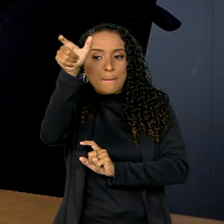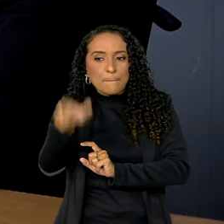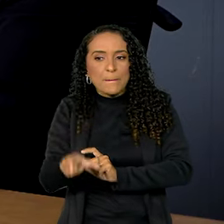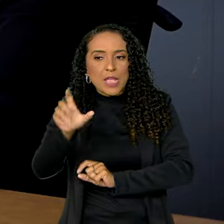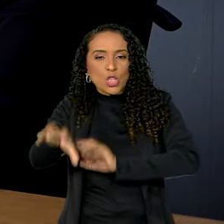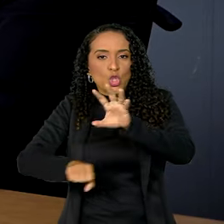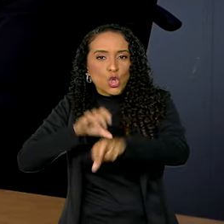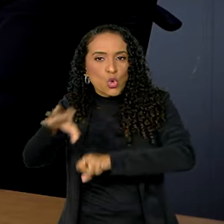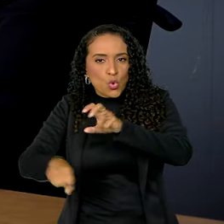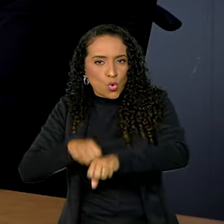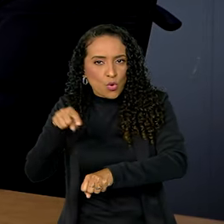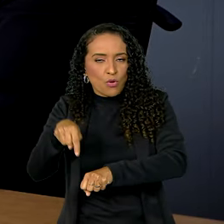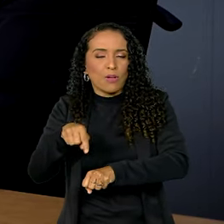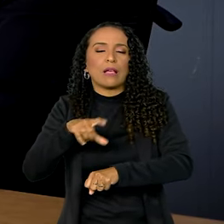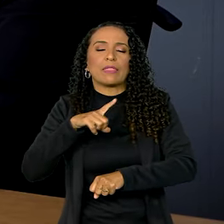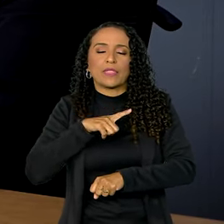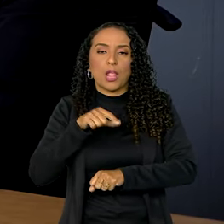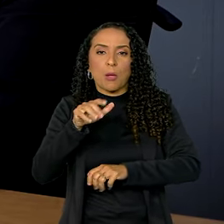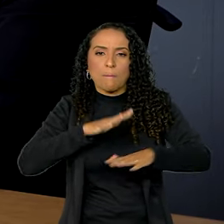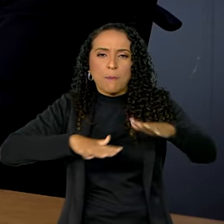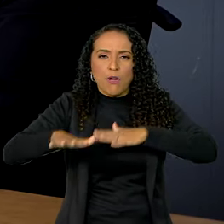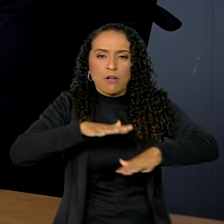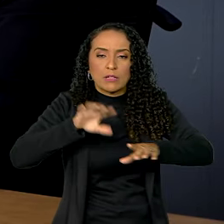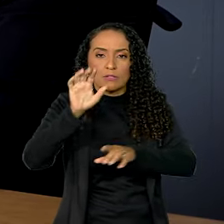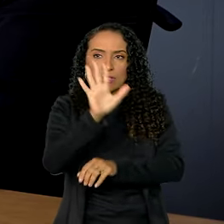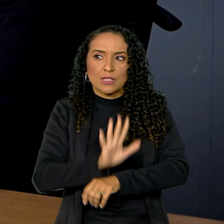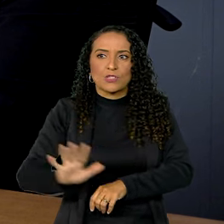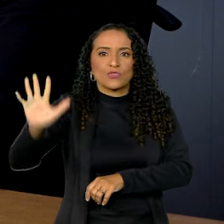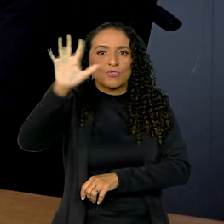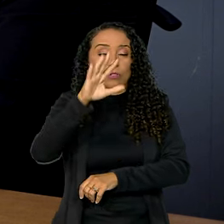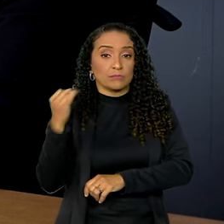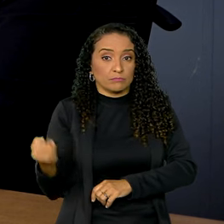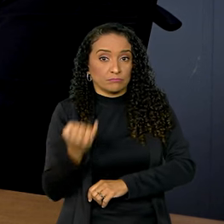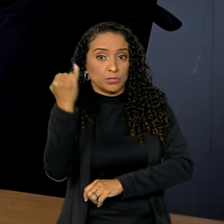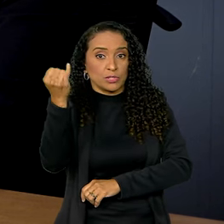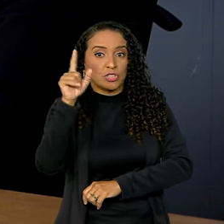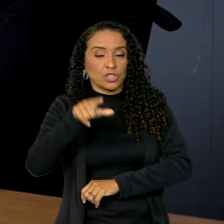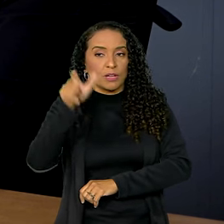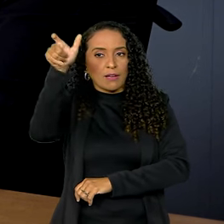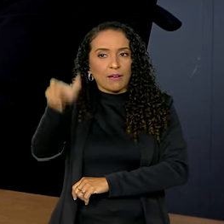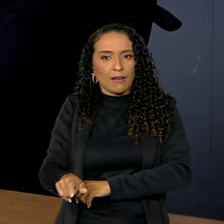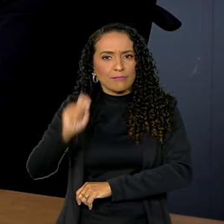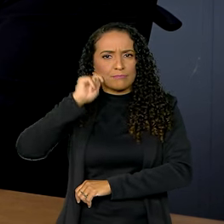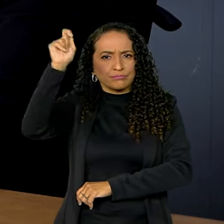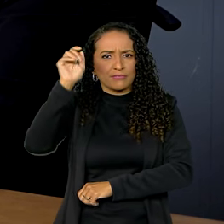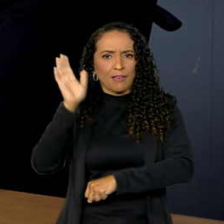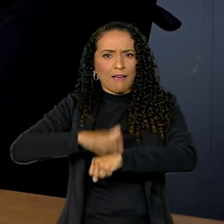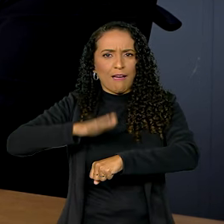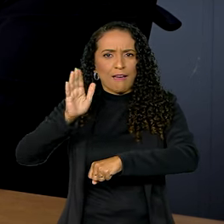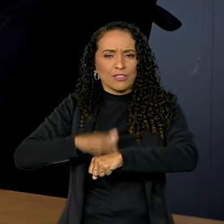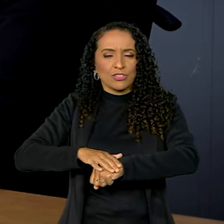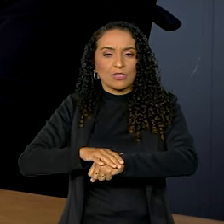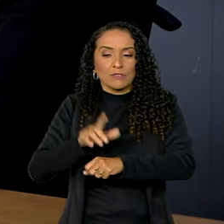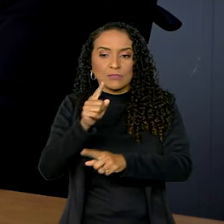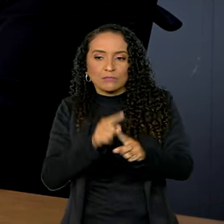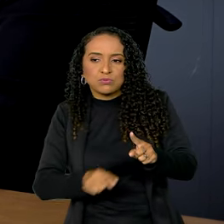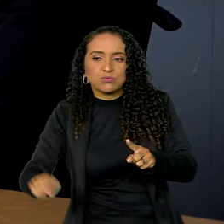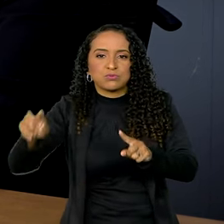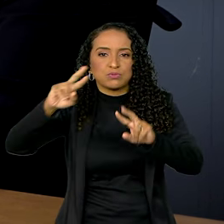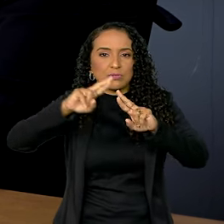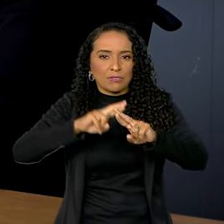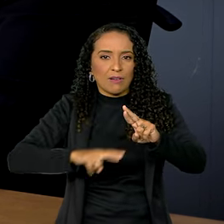catadores os catadores T um movimento nacional muito importante é um ator ativo na cadeia da reciclabilidade